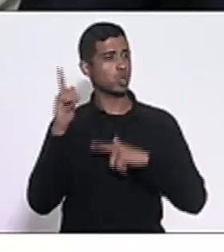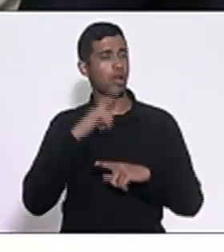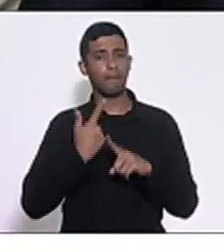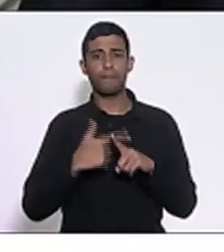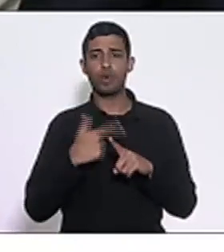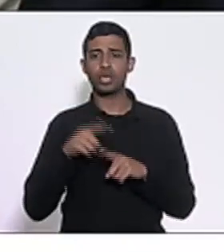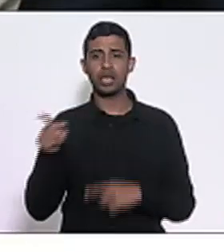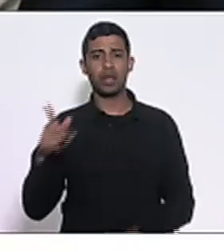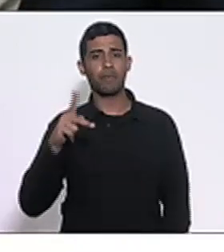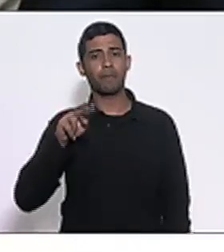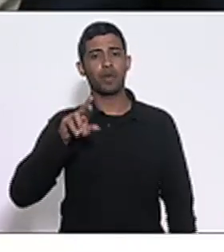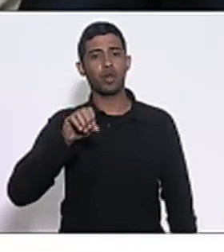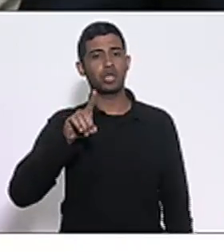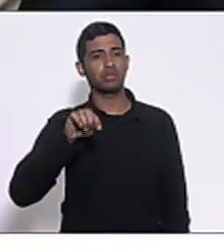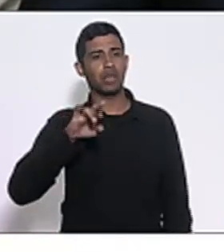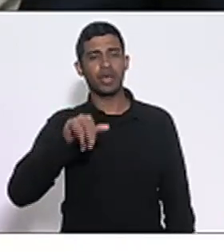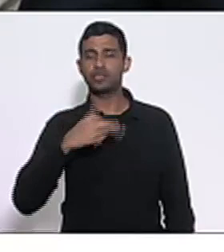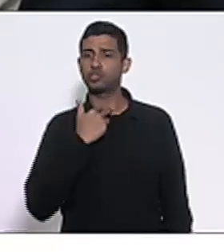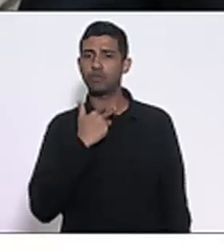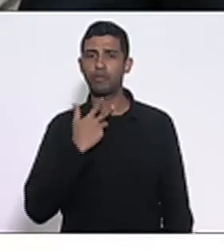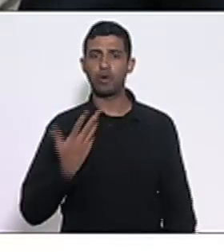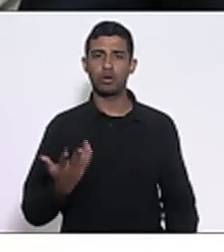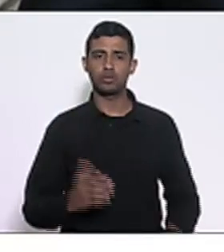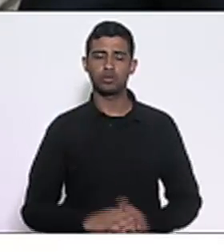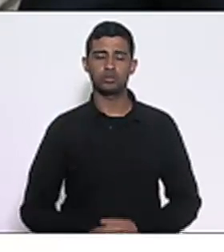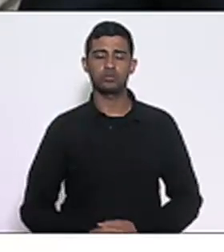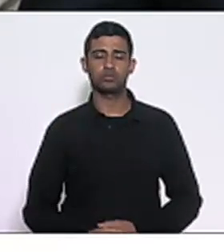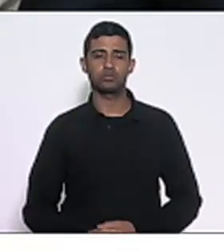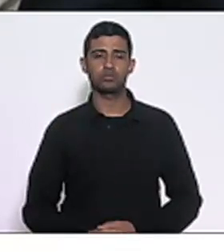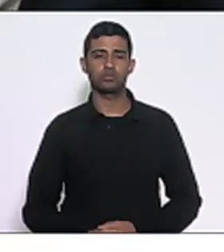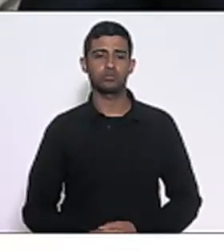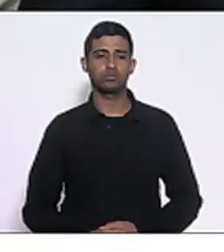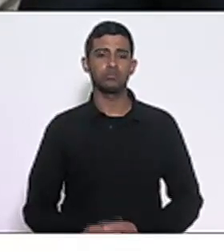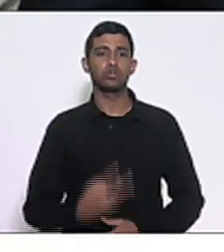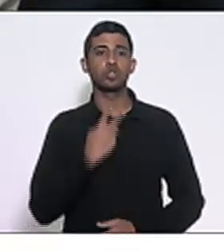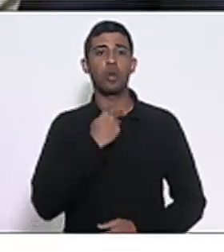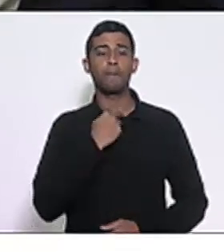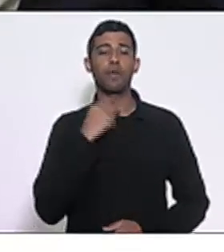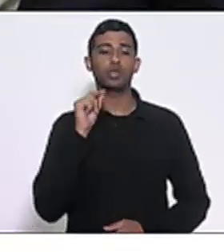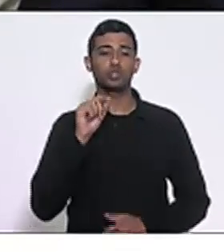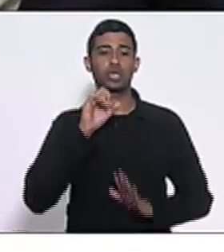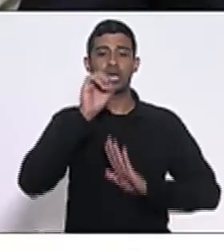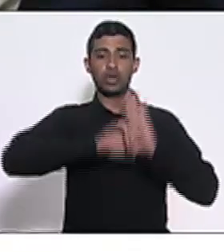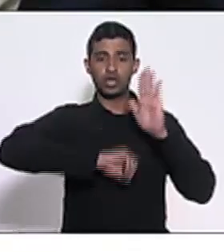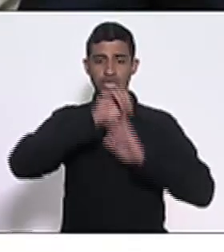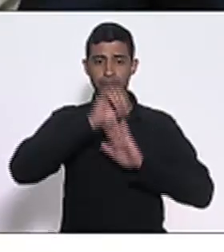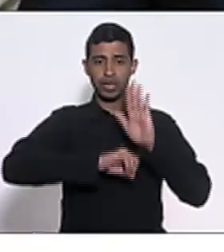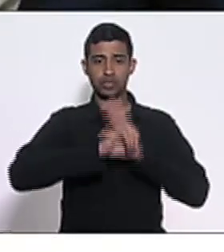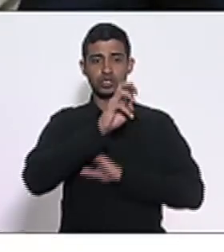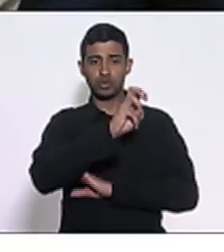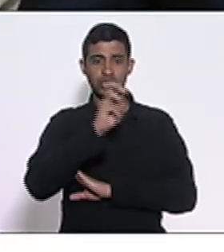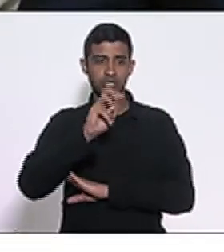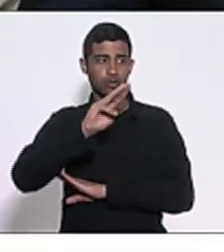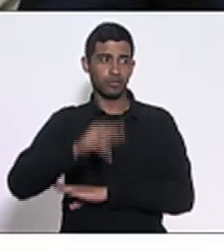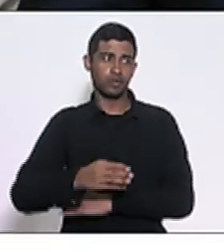sistema? O que não pode é esse orçamento de 55 milhões, né,